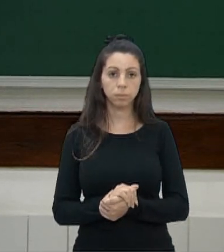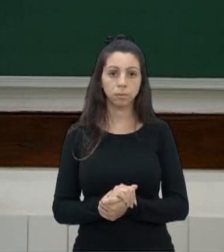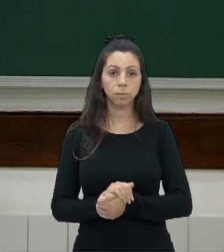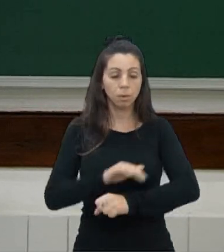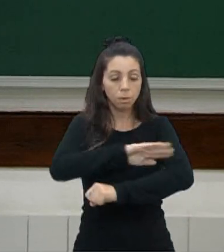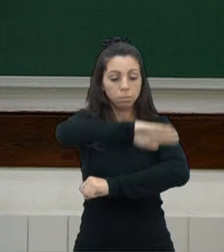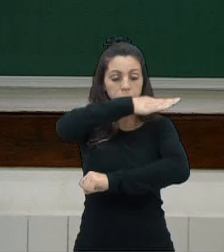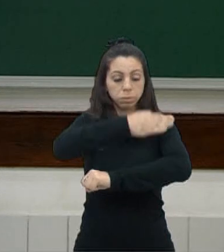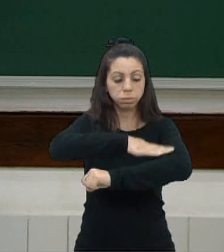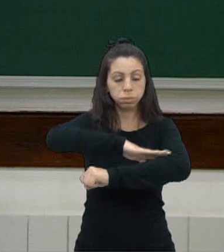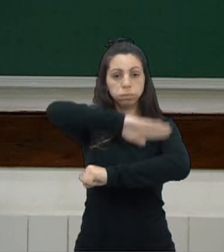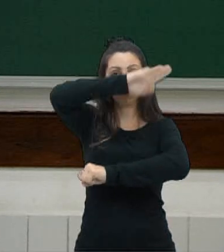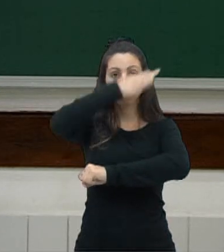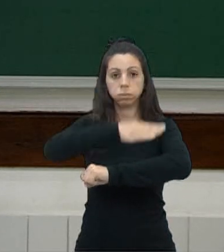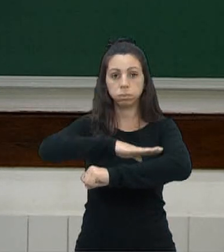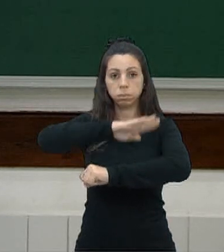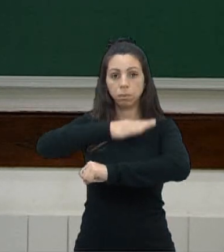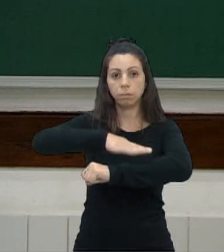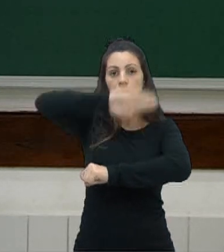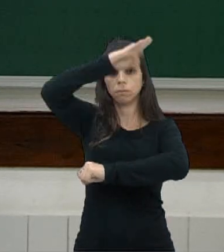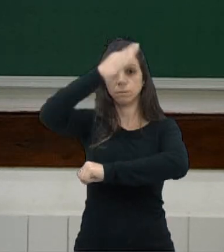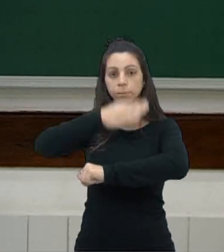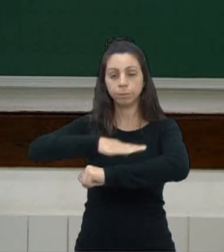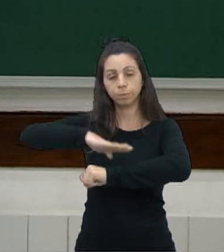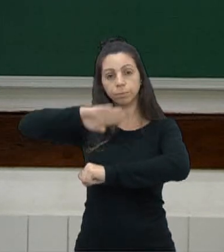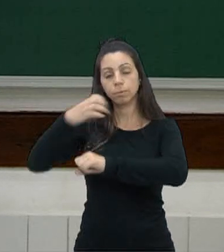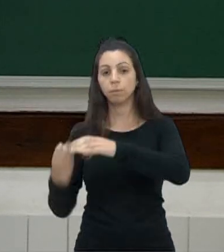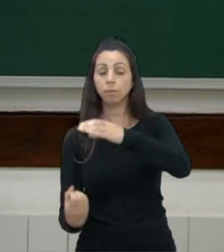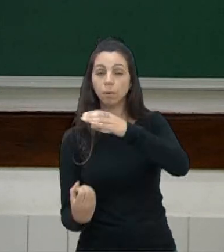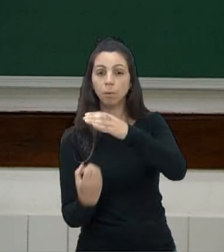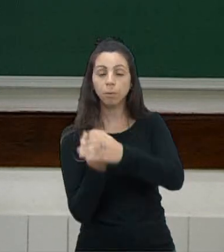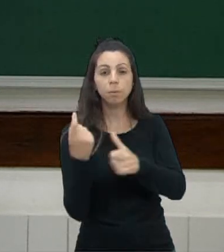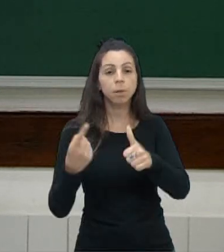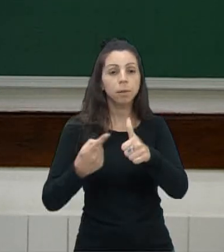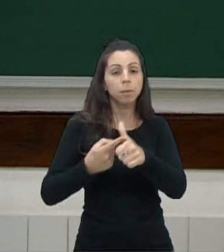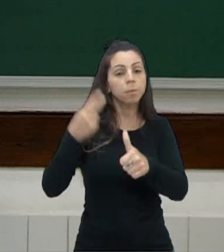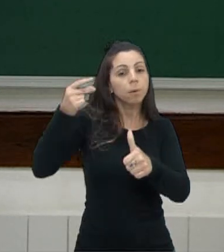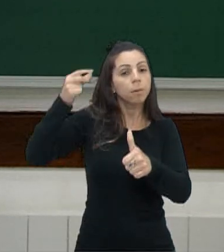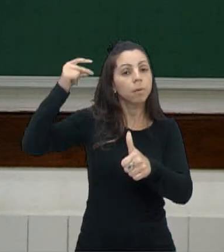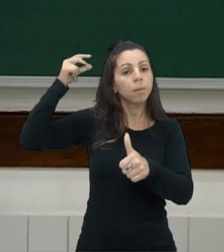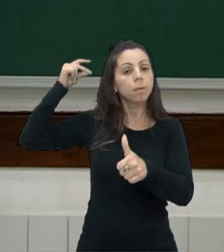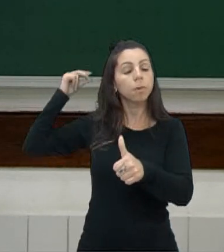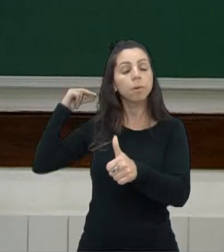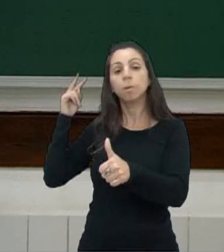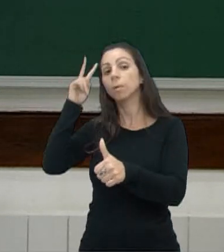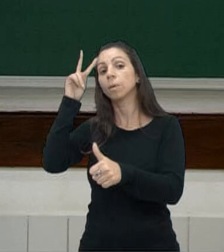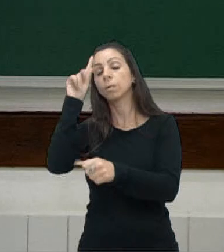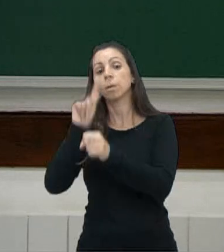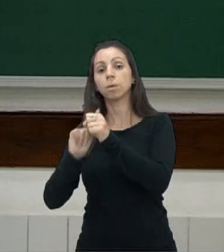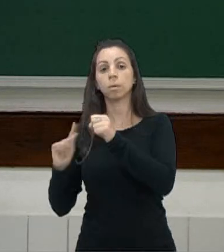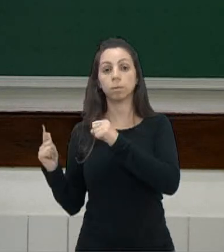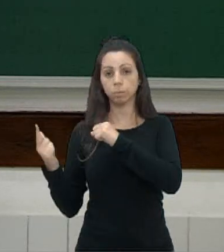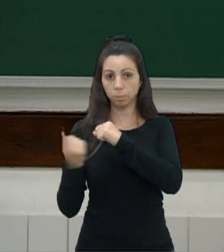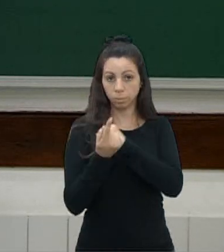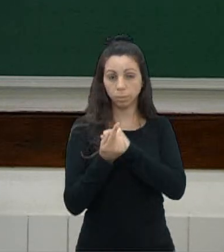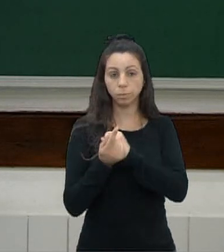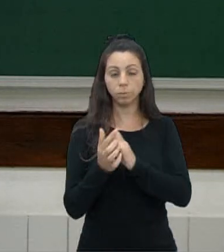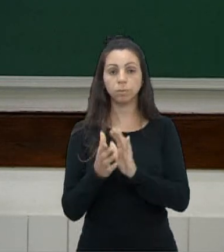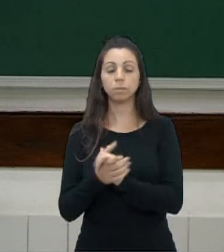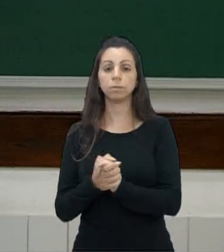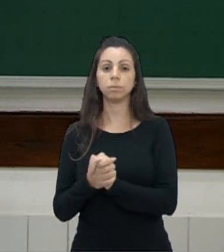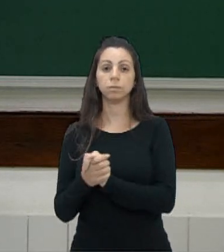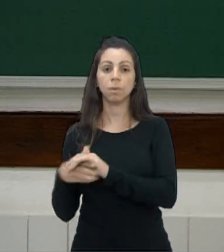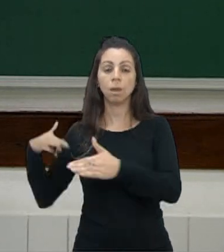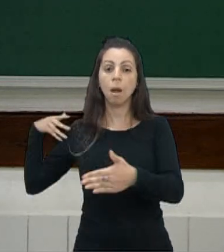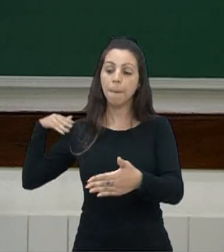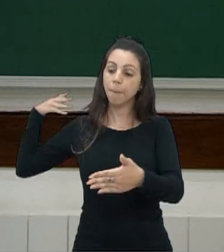relevo mais antigas, aquelas que se formaram primeiramente na história geológica do nosso planeta e que sofreram